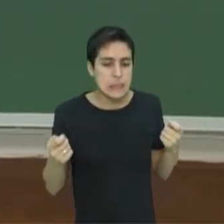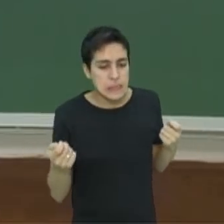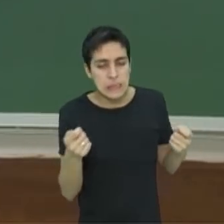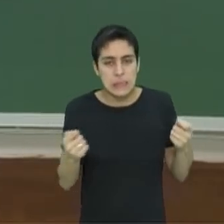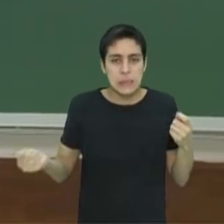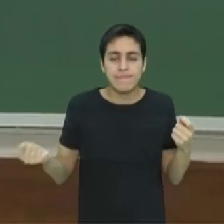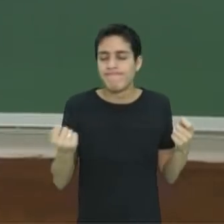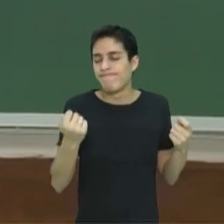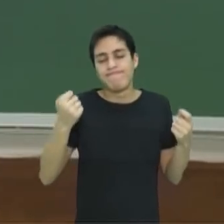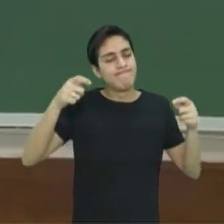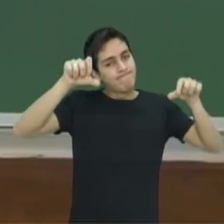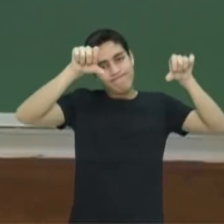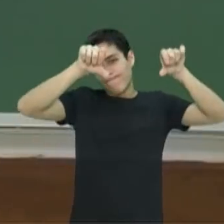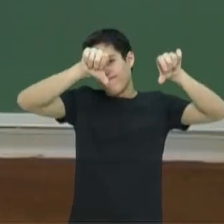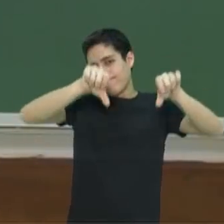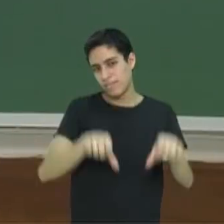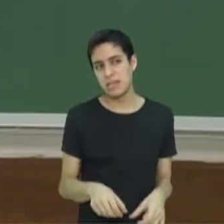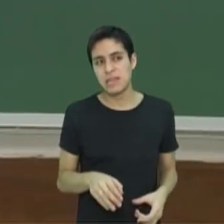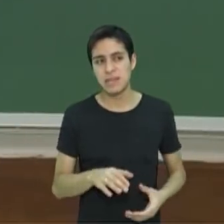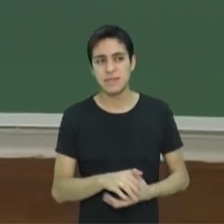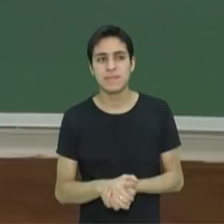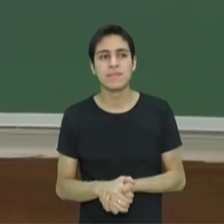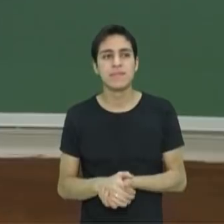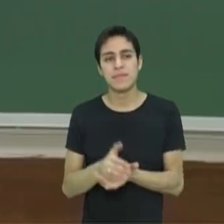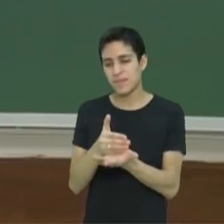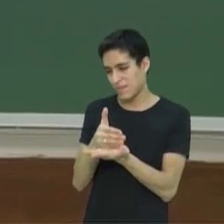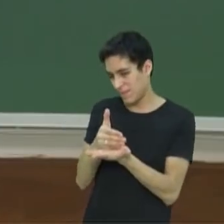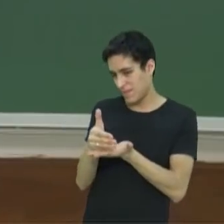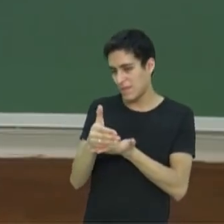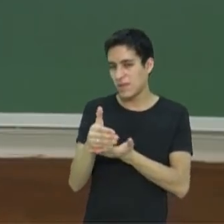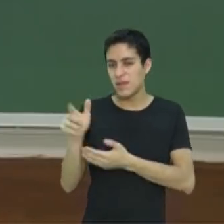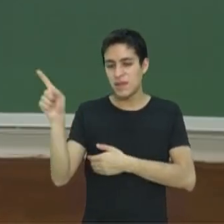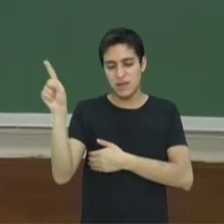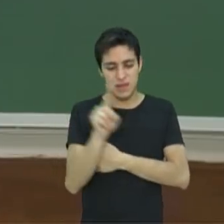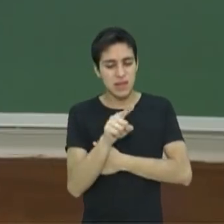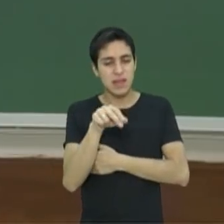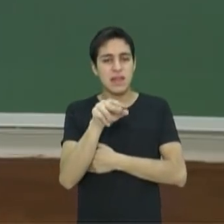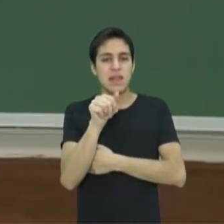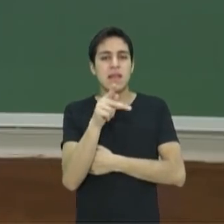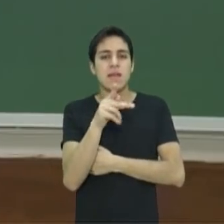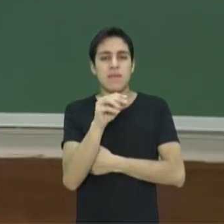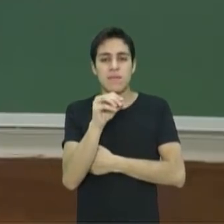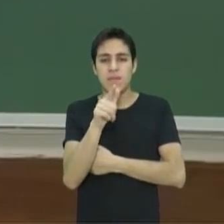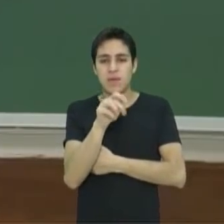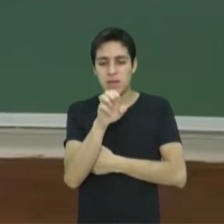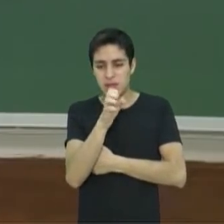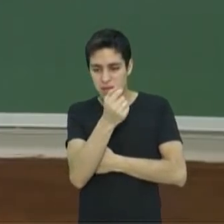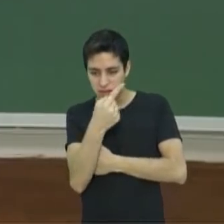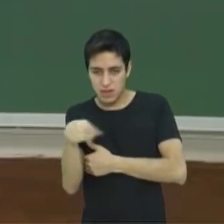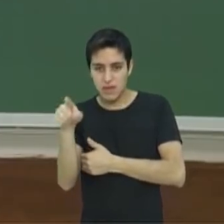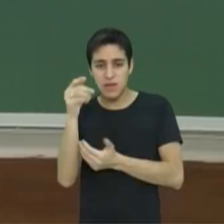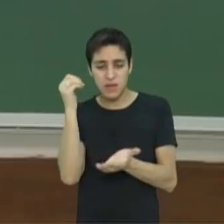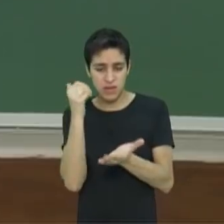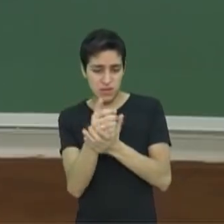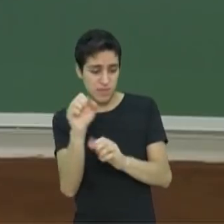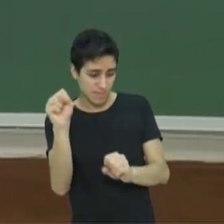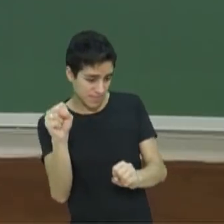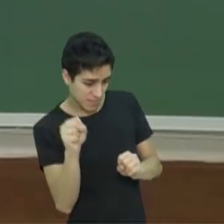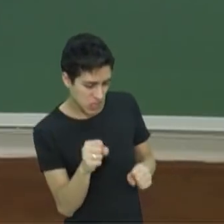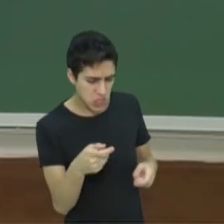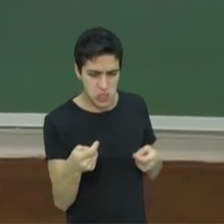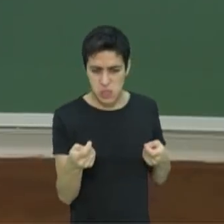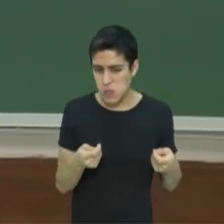sua ideia. E aparece, novamente, nosso queridão Napoleão Bonaparte. Ao assumir o poder,